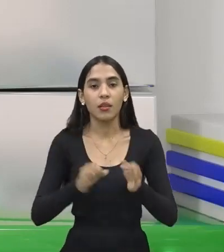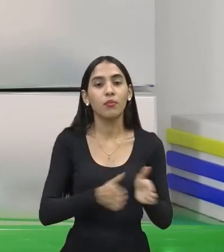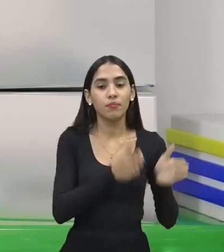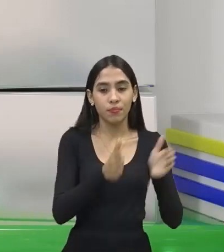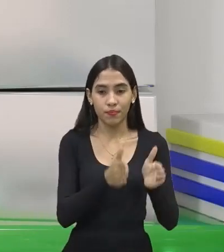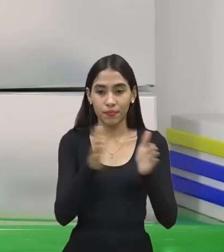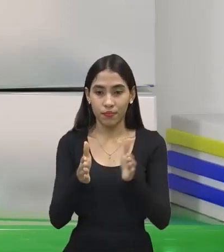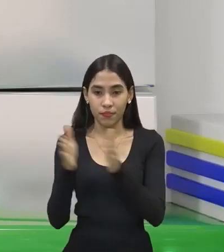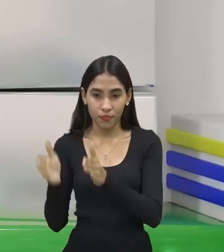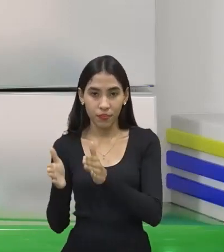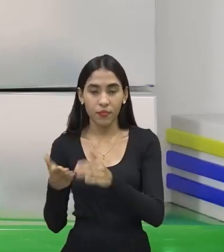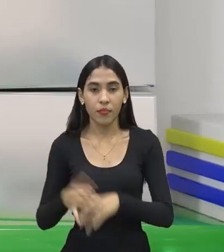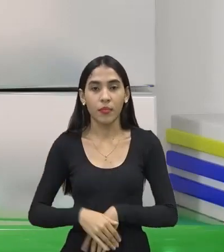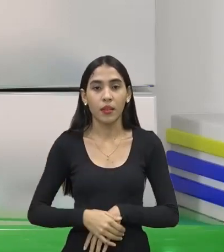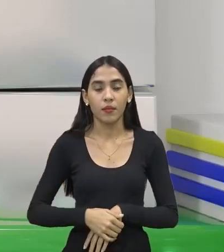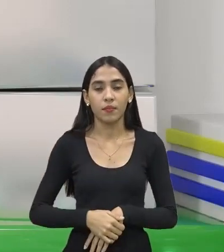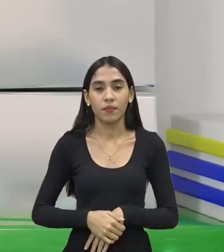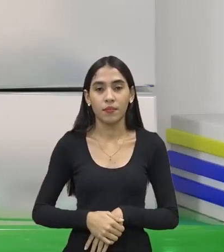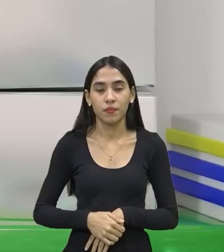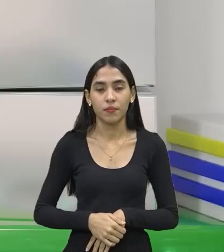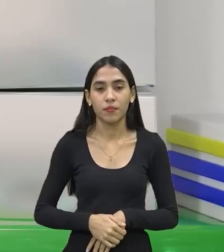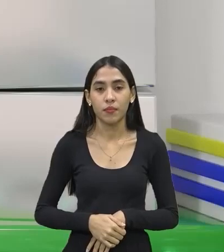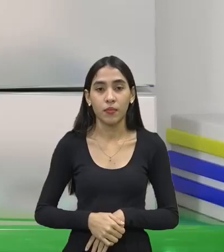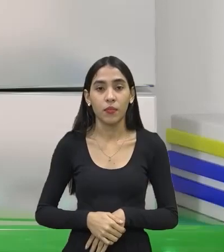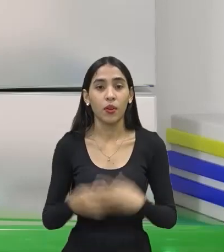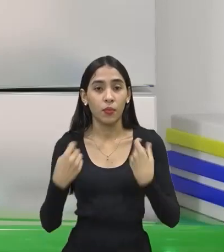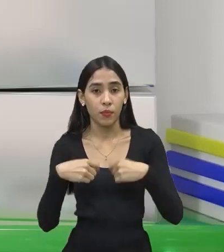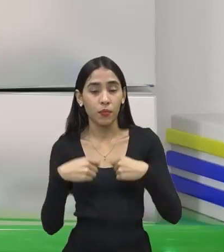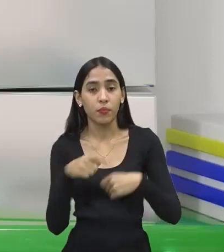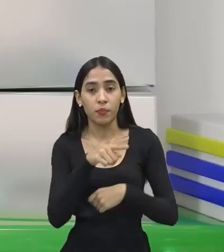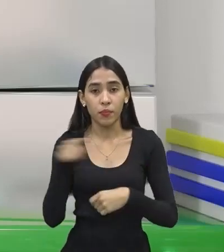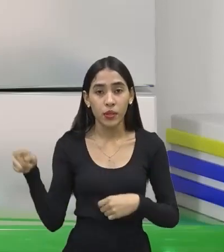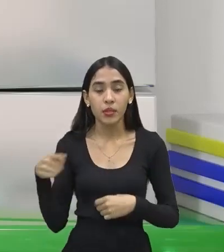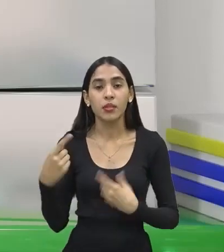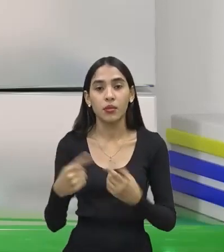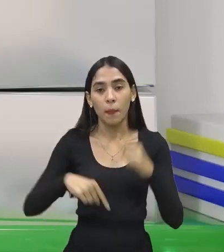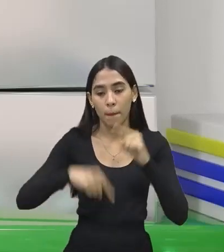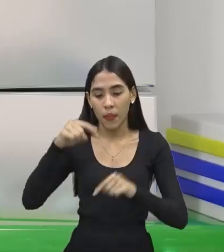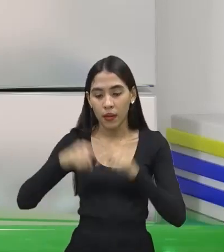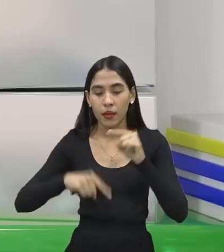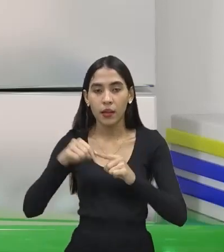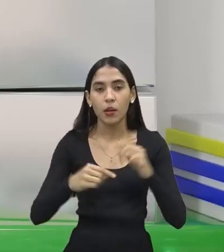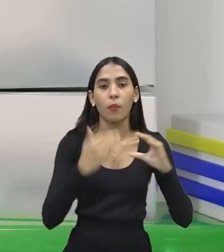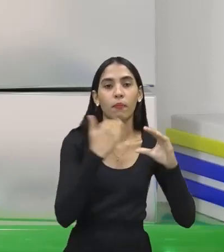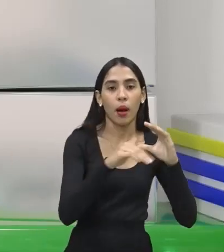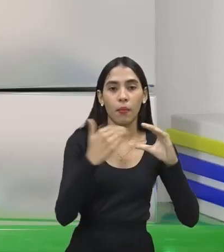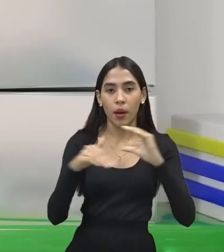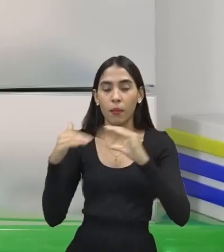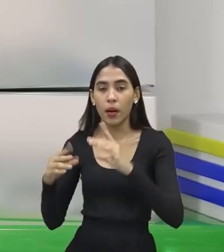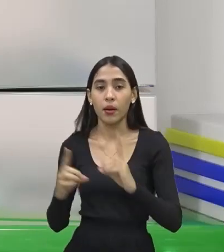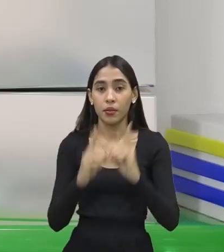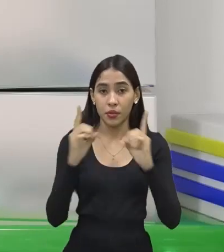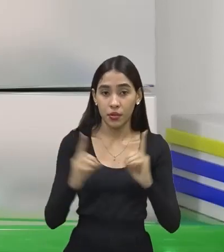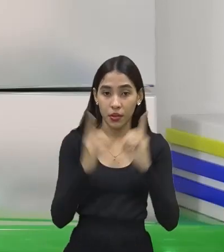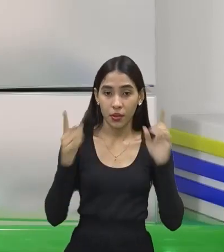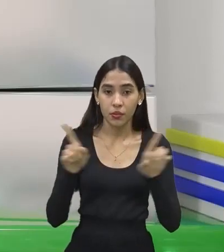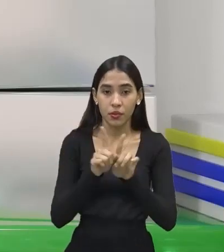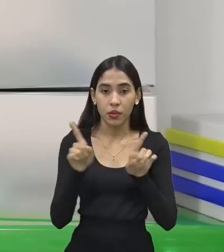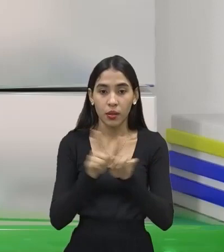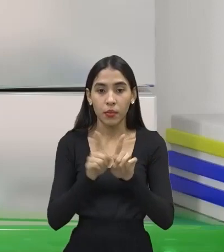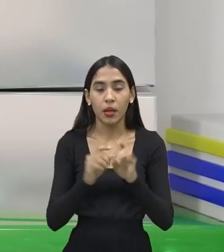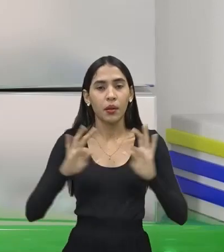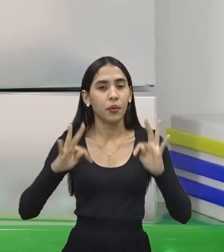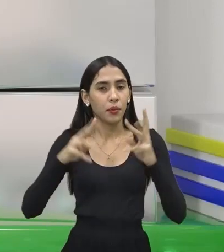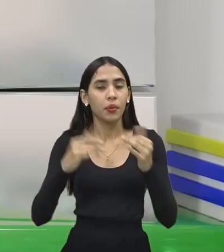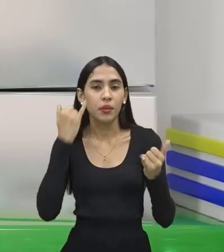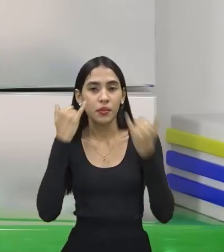componentes da sua série, da sua turma. Vocês vão começar a receber o material, o pacote didático, então precisa ter entendimento das informações